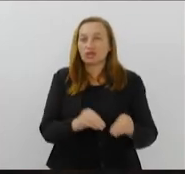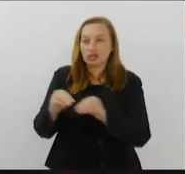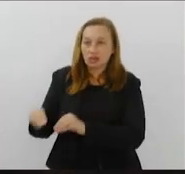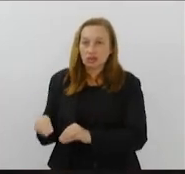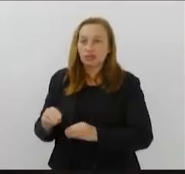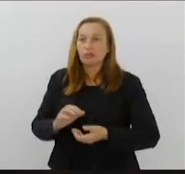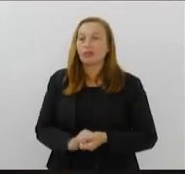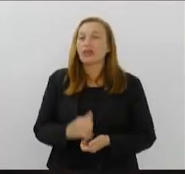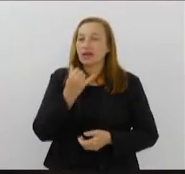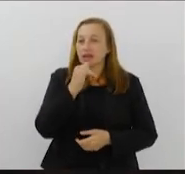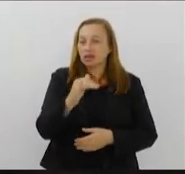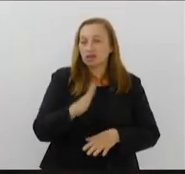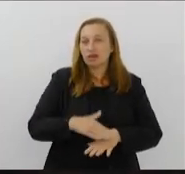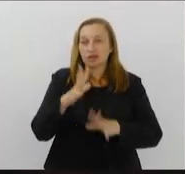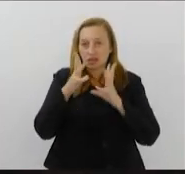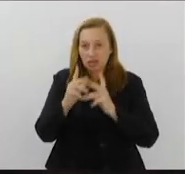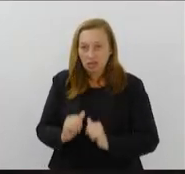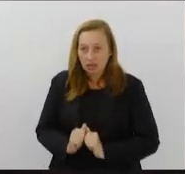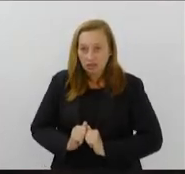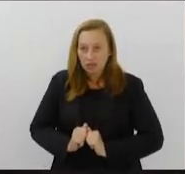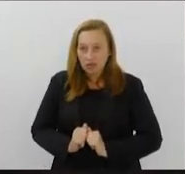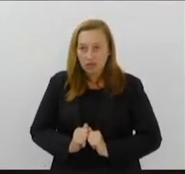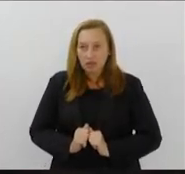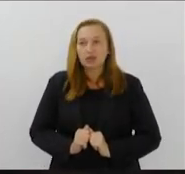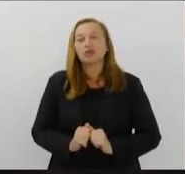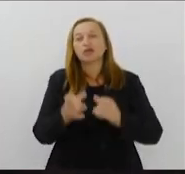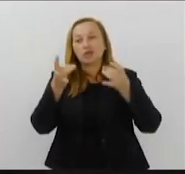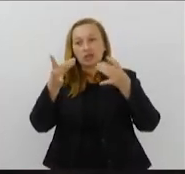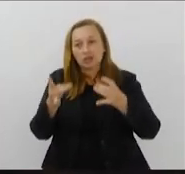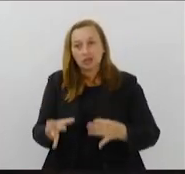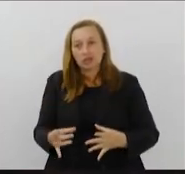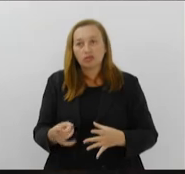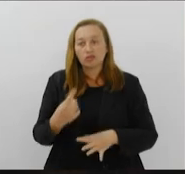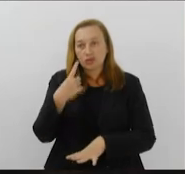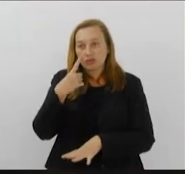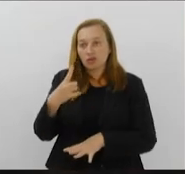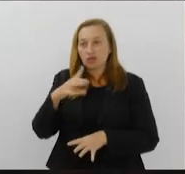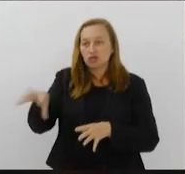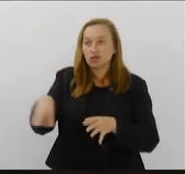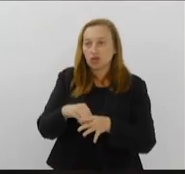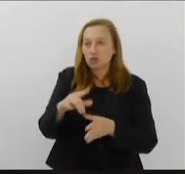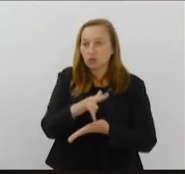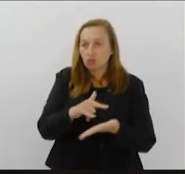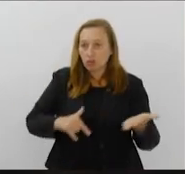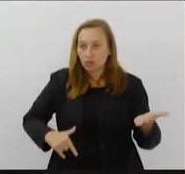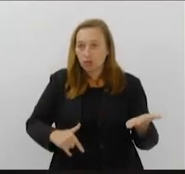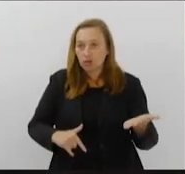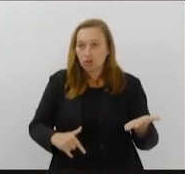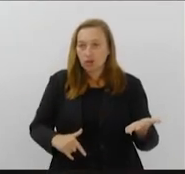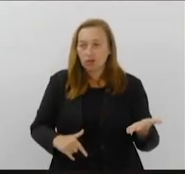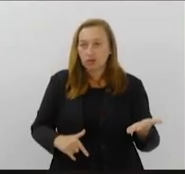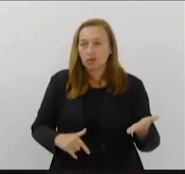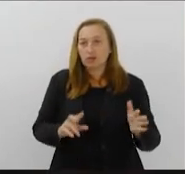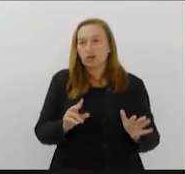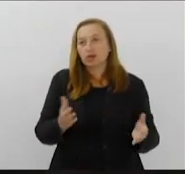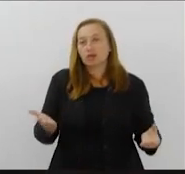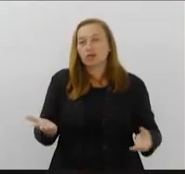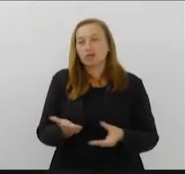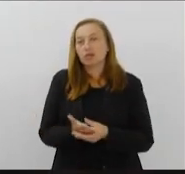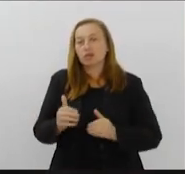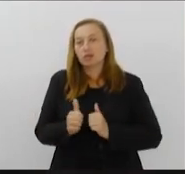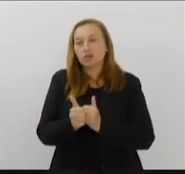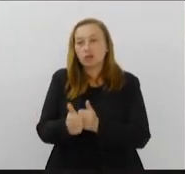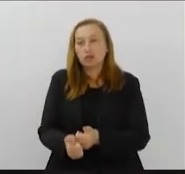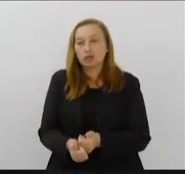para energias mais limpas, mas maiores detalhes podem ser consultados dentro desse documento, uma vez que esse processo está sendo coordenado